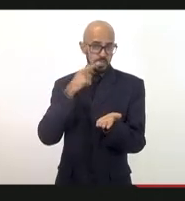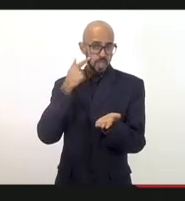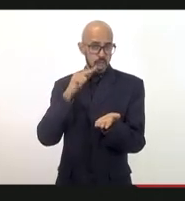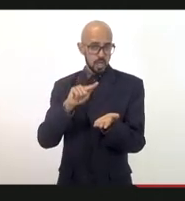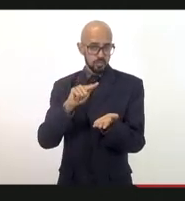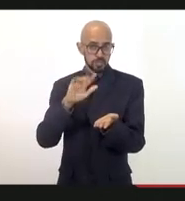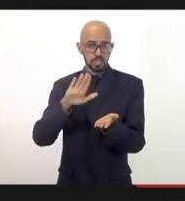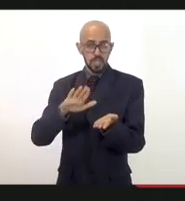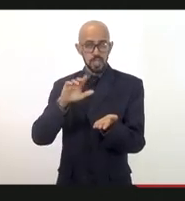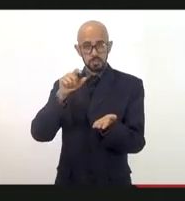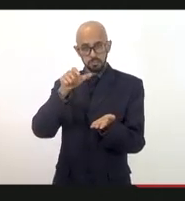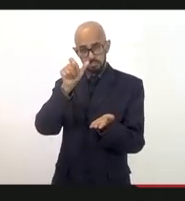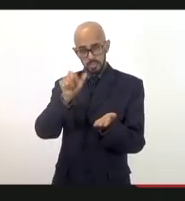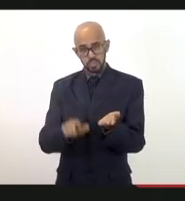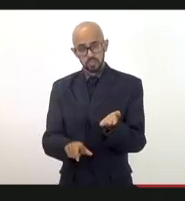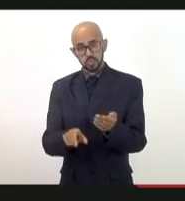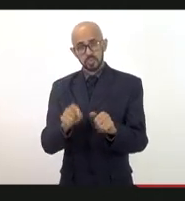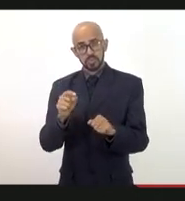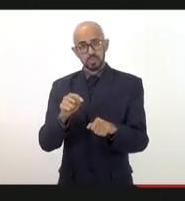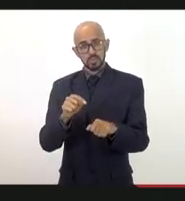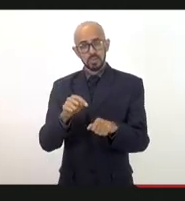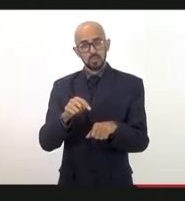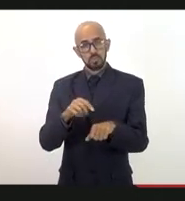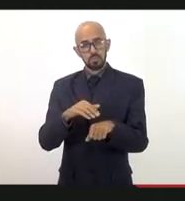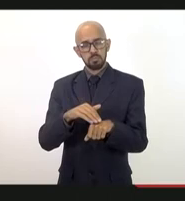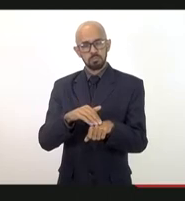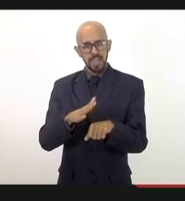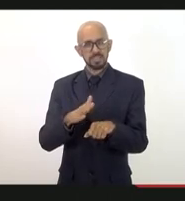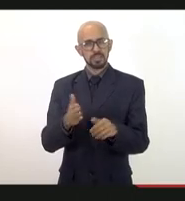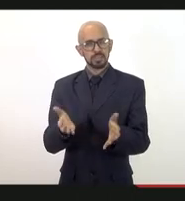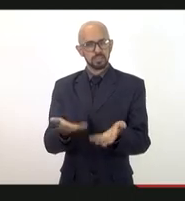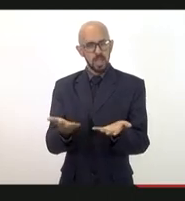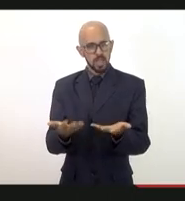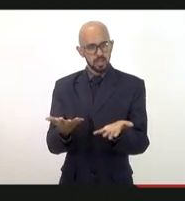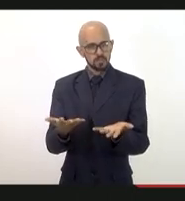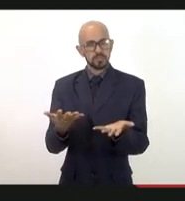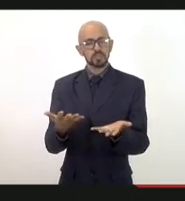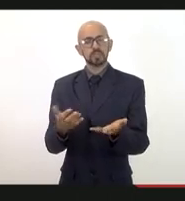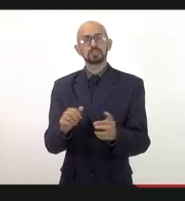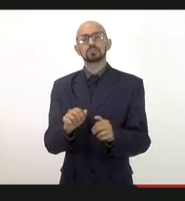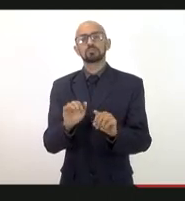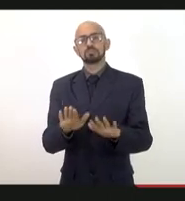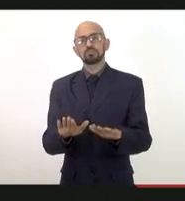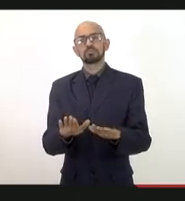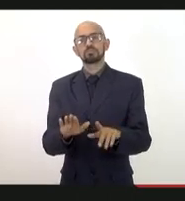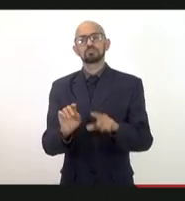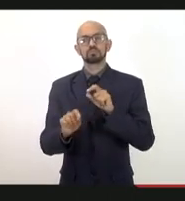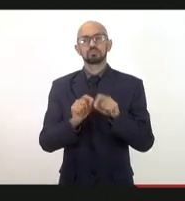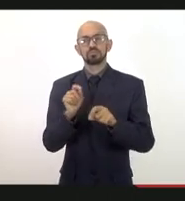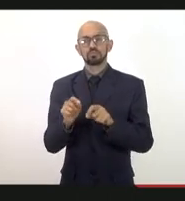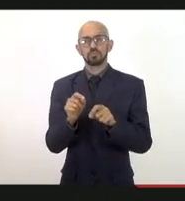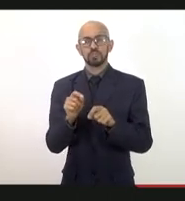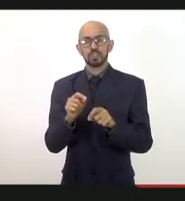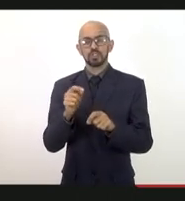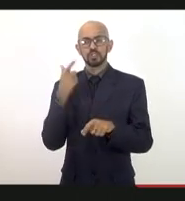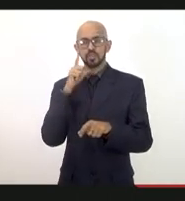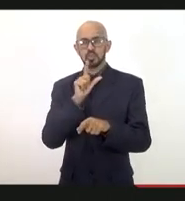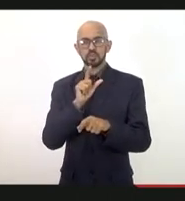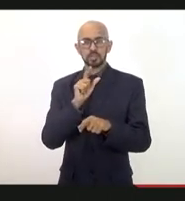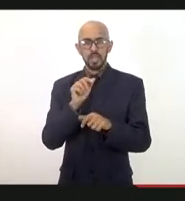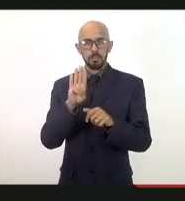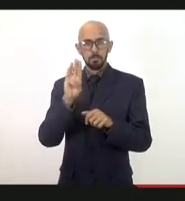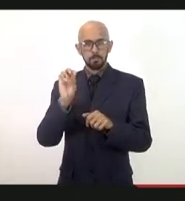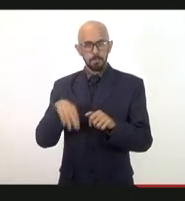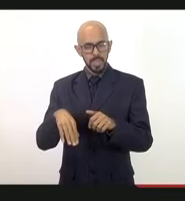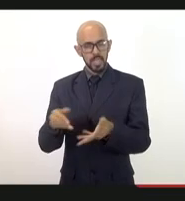pacientes são mais estáveis, vamos dizer assim, mas a gente responde bem dentro